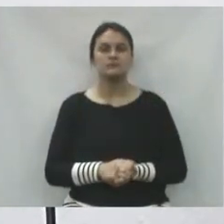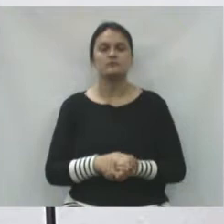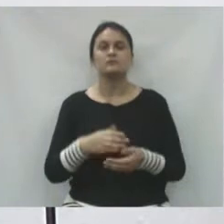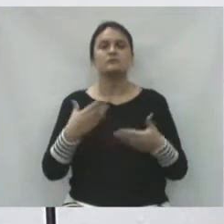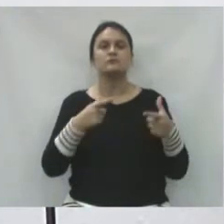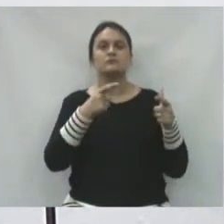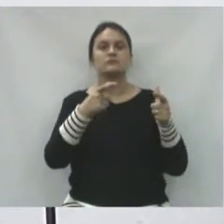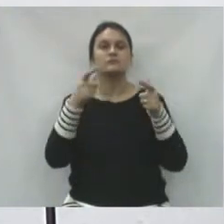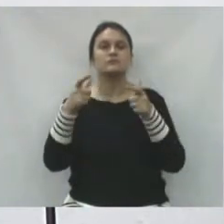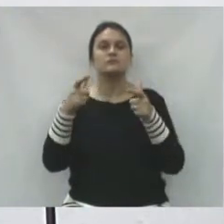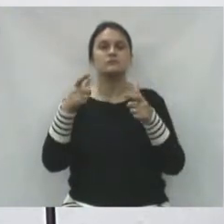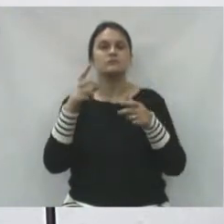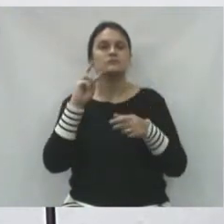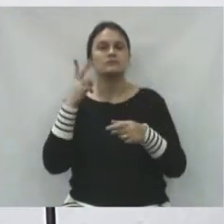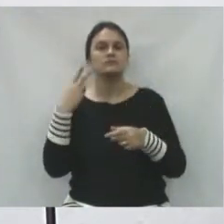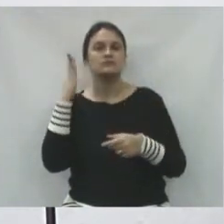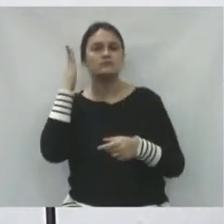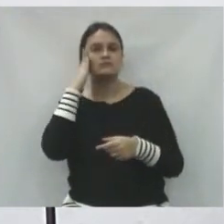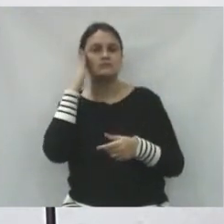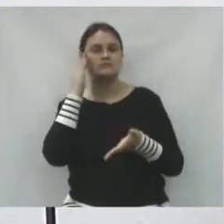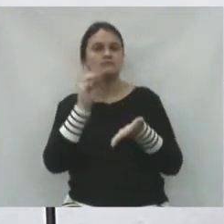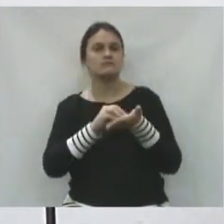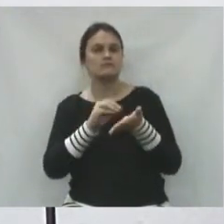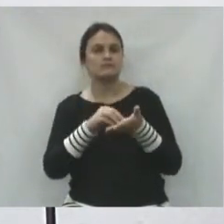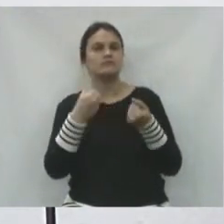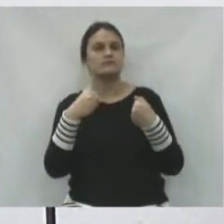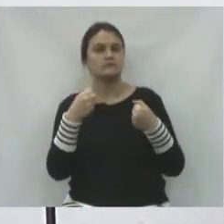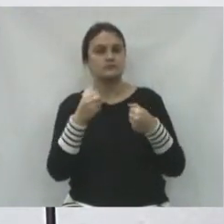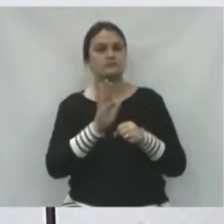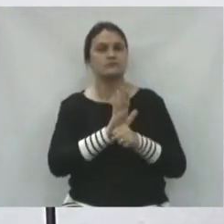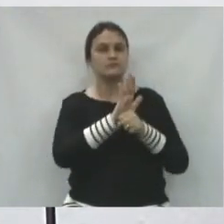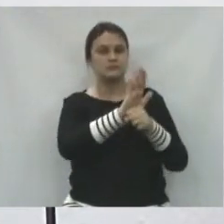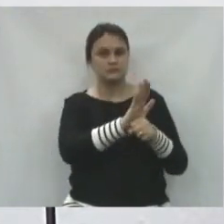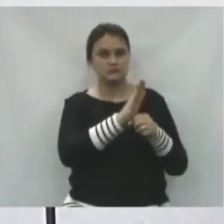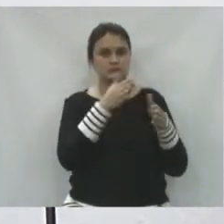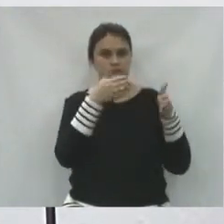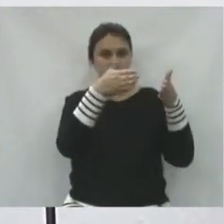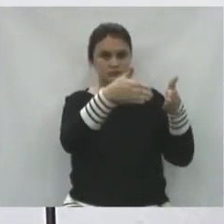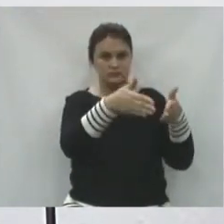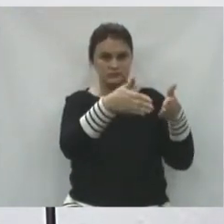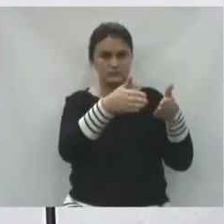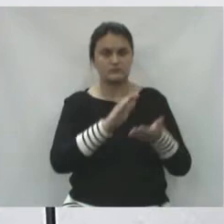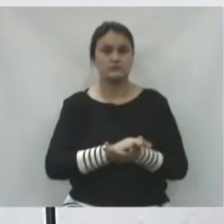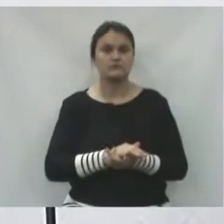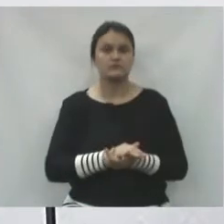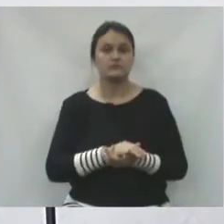para os lugares lá onde os vereadores sabem que está precisando ser destinado.